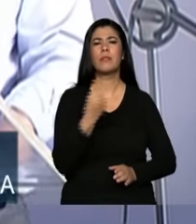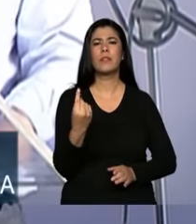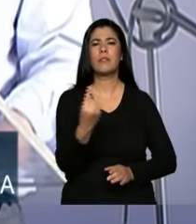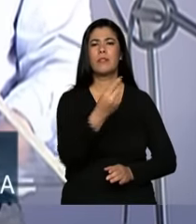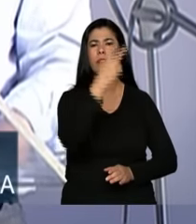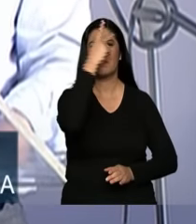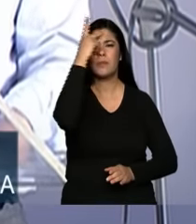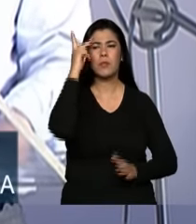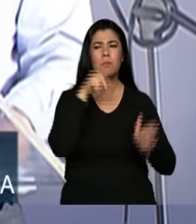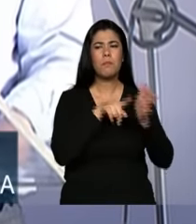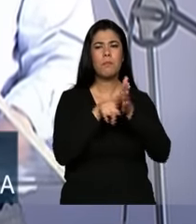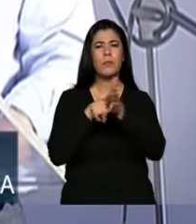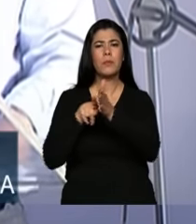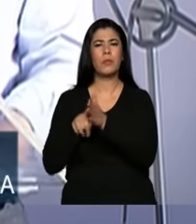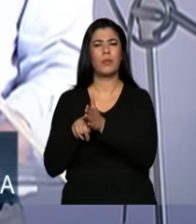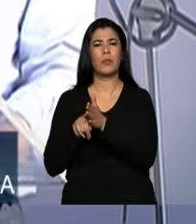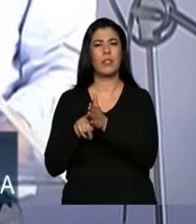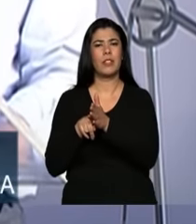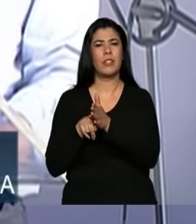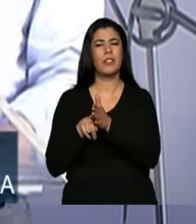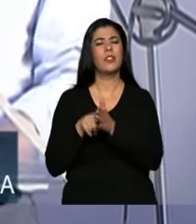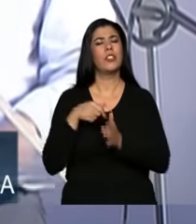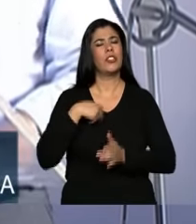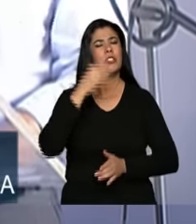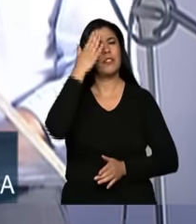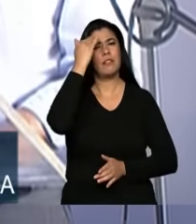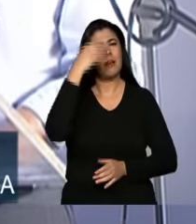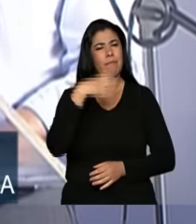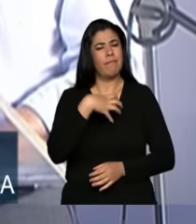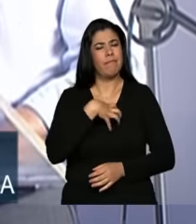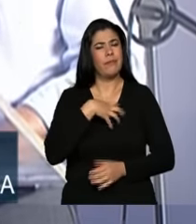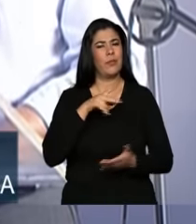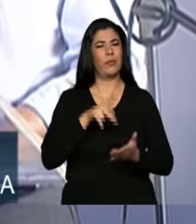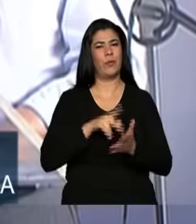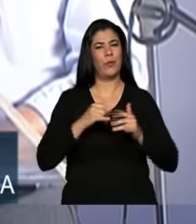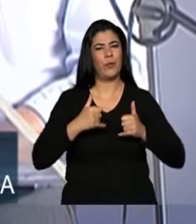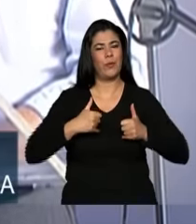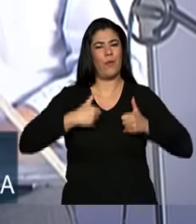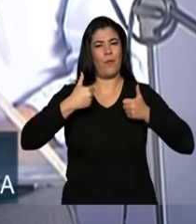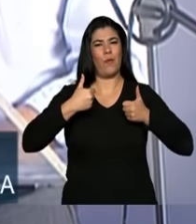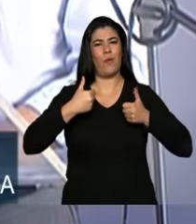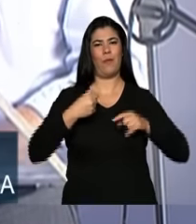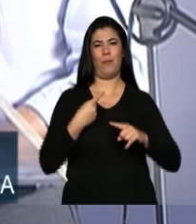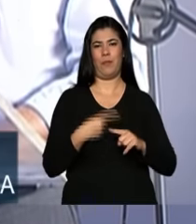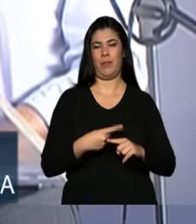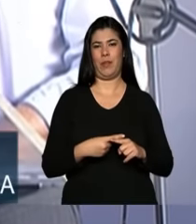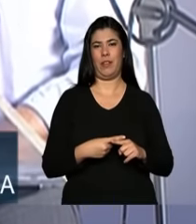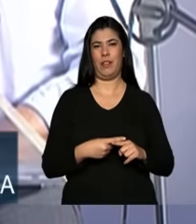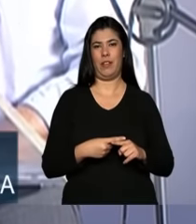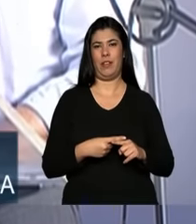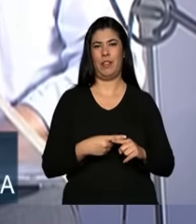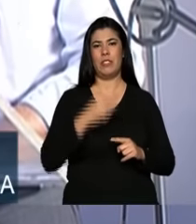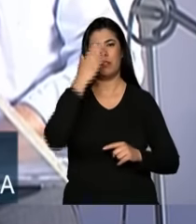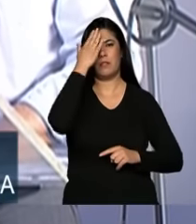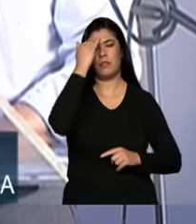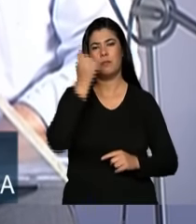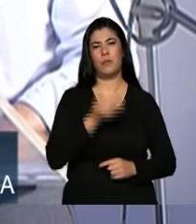que recebem, a gente sente orgulho, porque boa